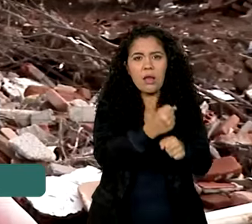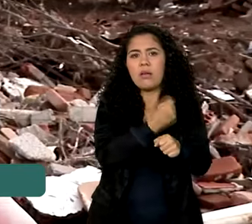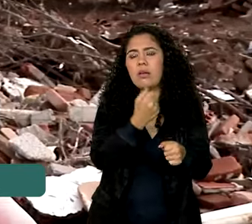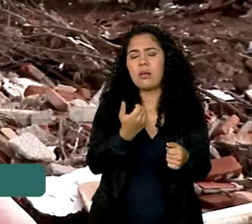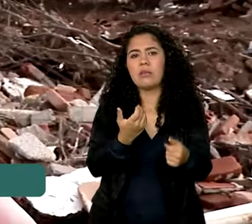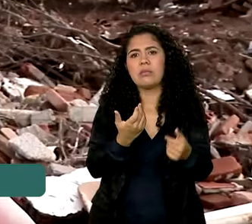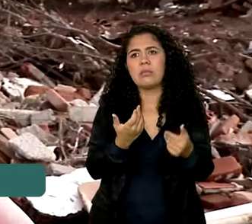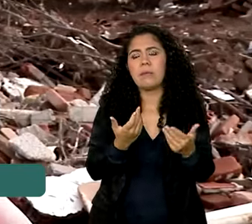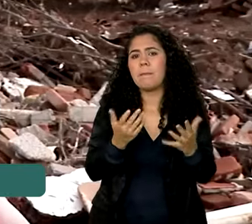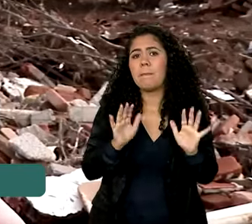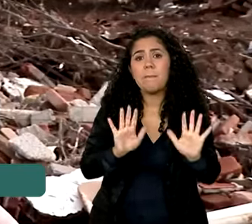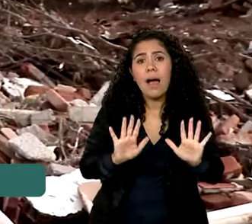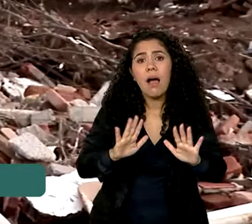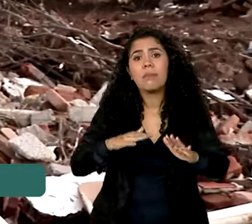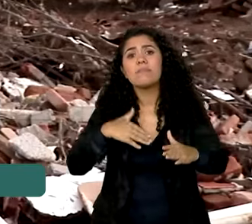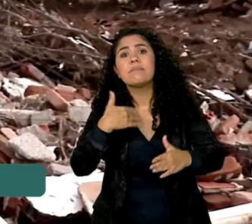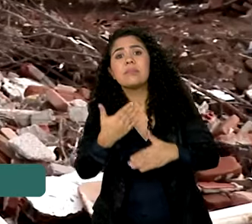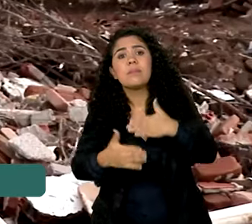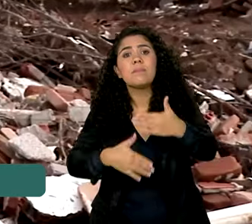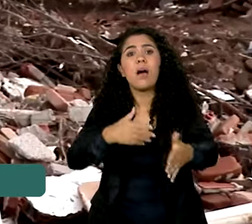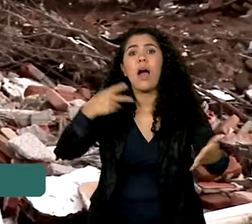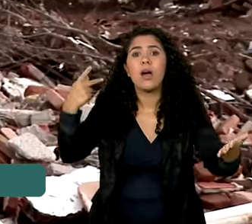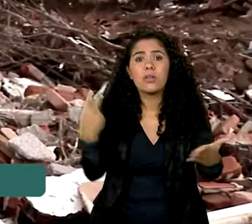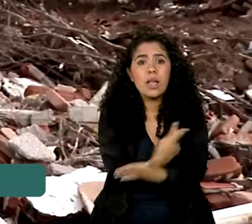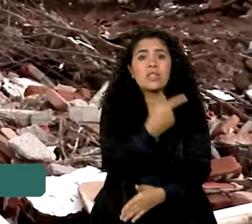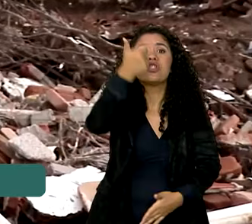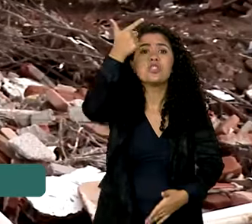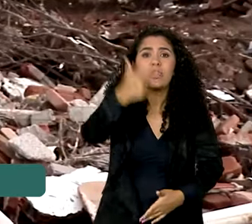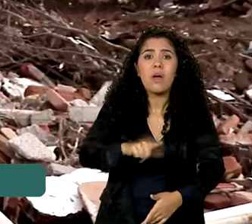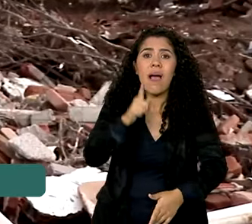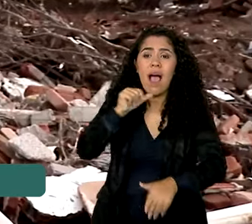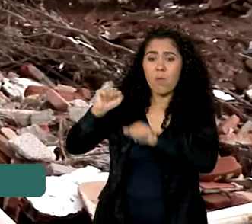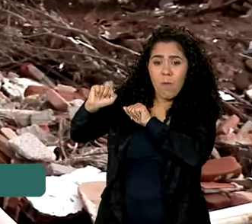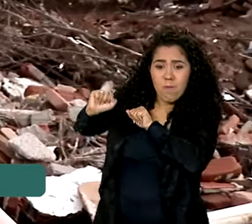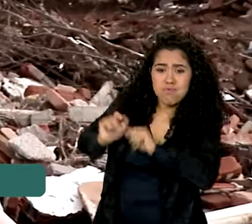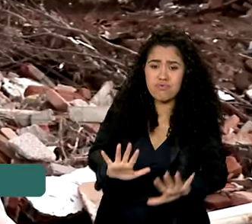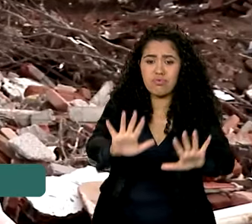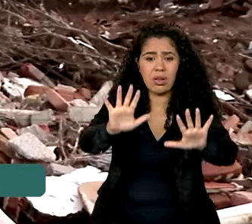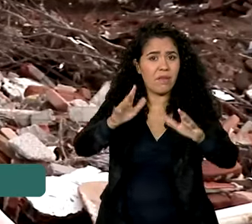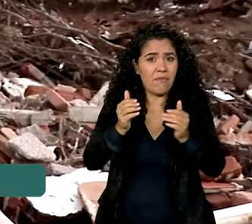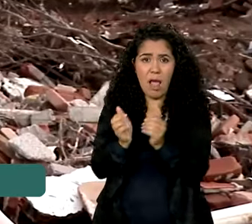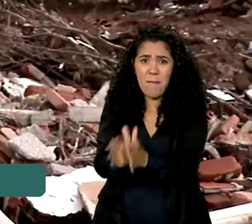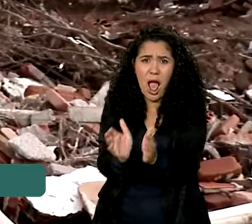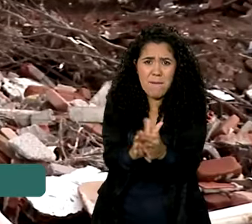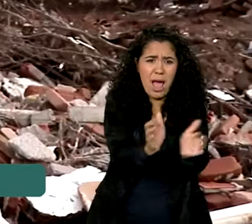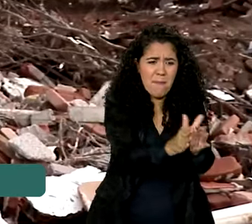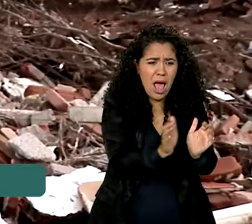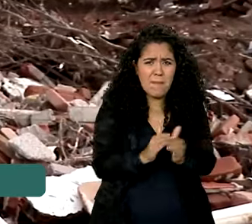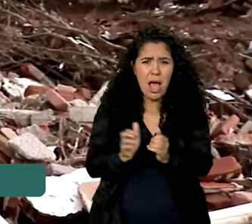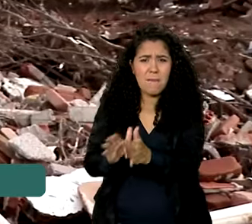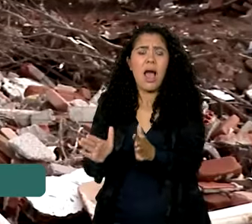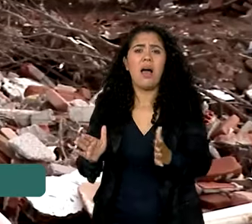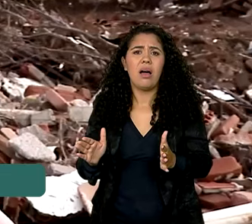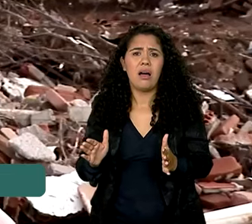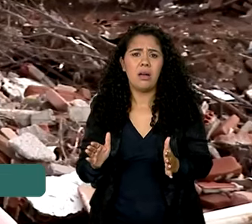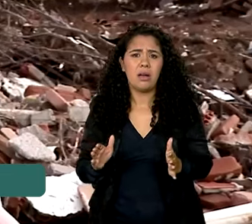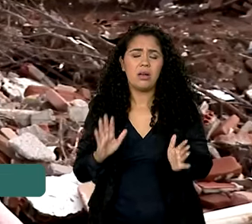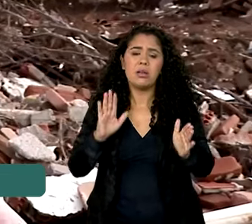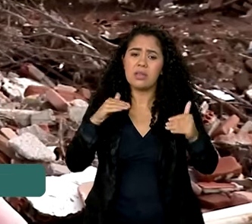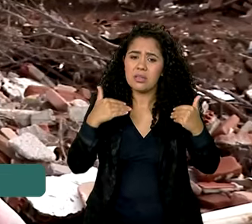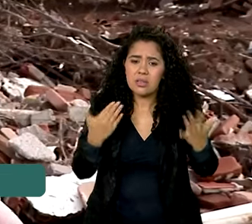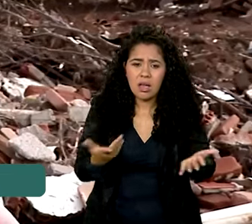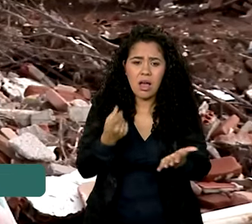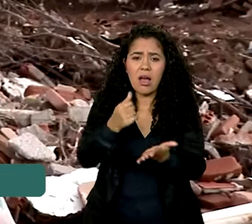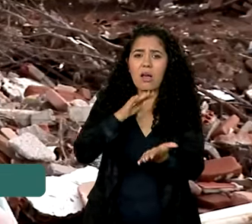sei. Ah, mas depois vem outra água dessa aí, ó, olha como é que ficou. Vai quebrar tudo. Então, é